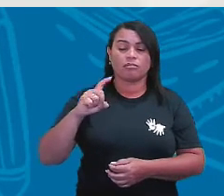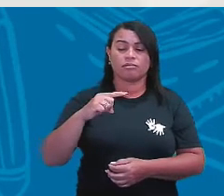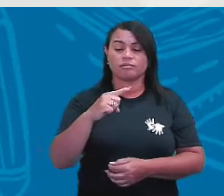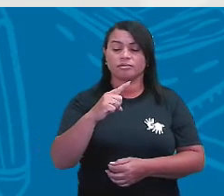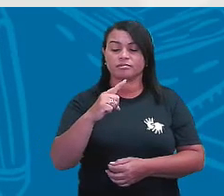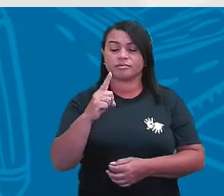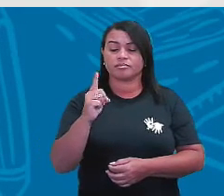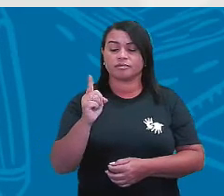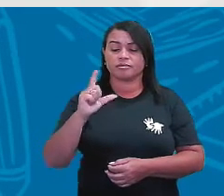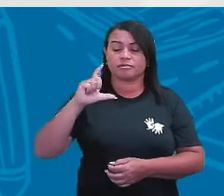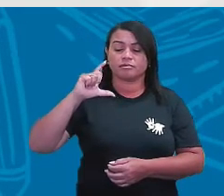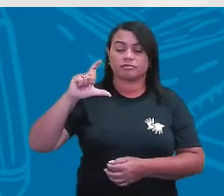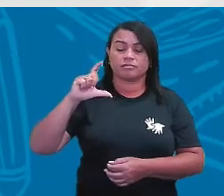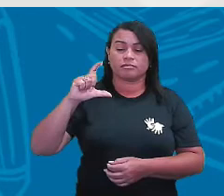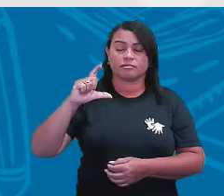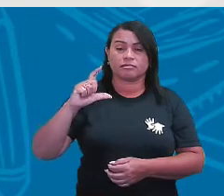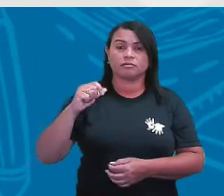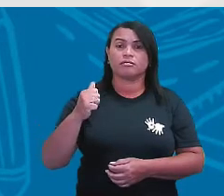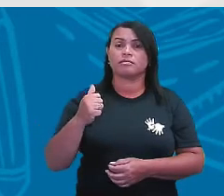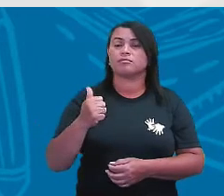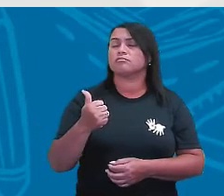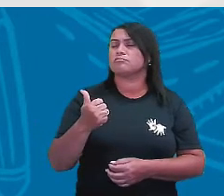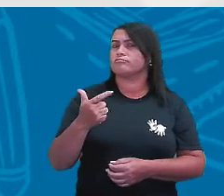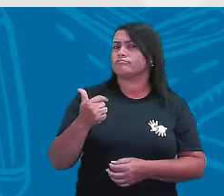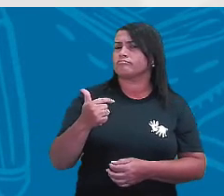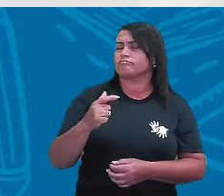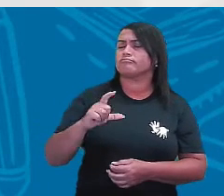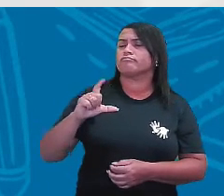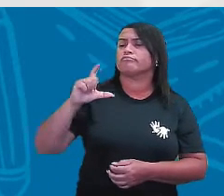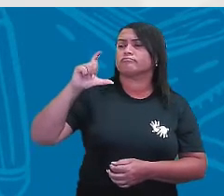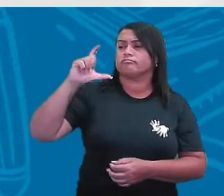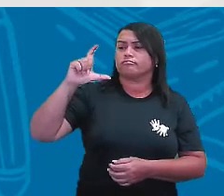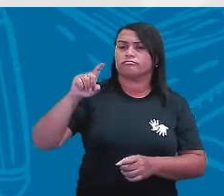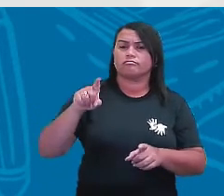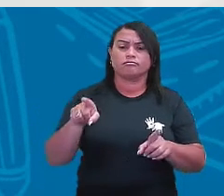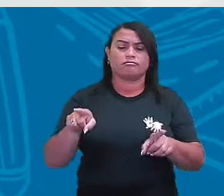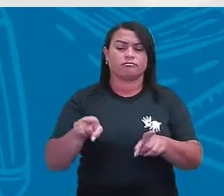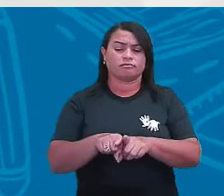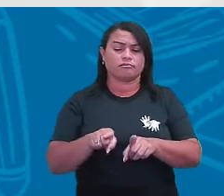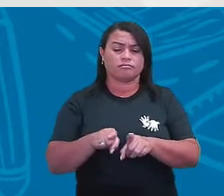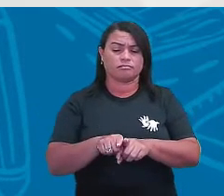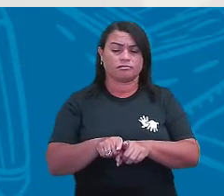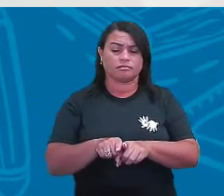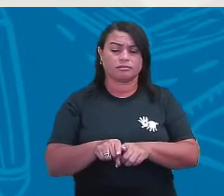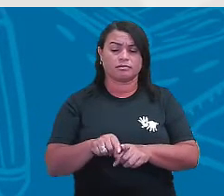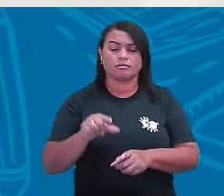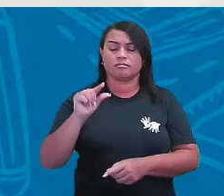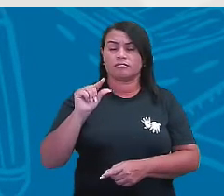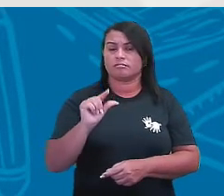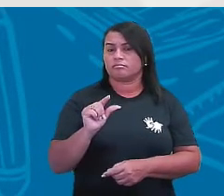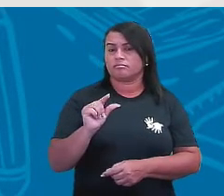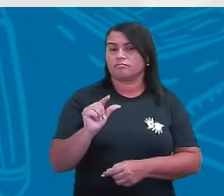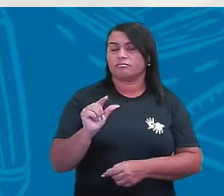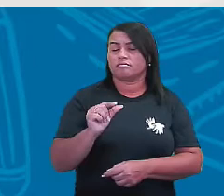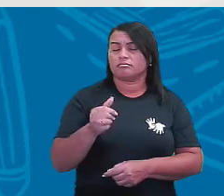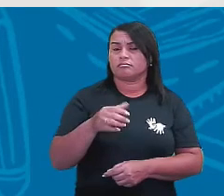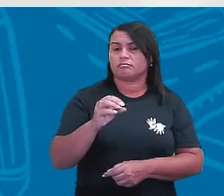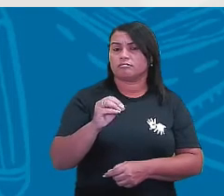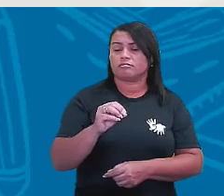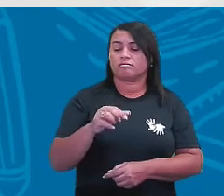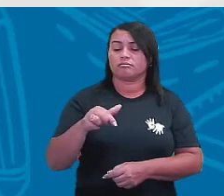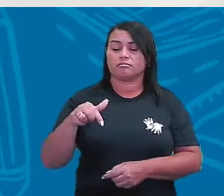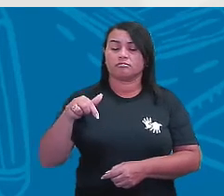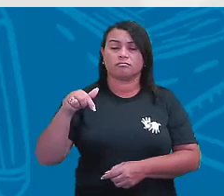horas, o ponteiro maior tem que estar no 12. O menor vai ficar no 10. Se for 7 horas, o